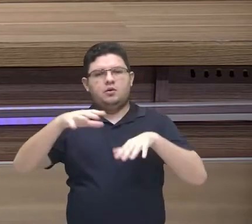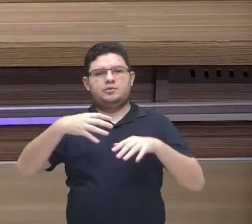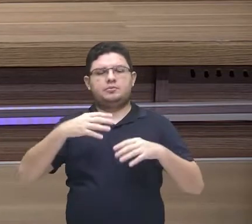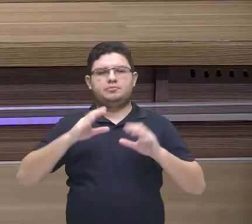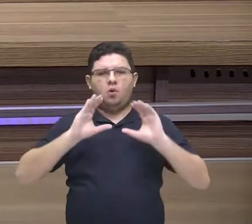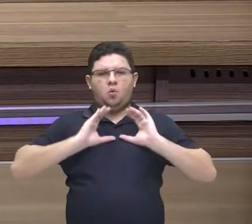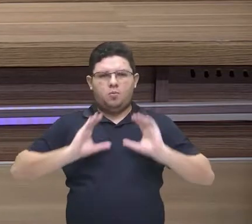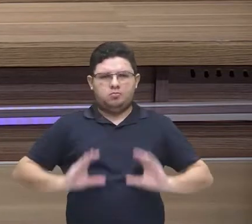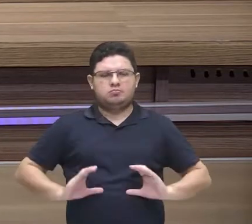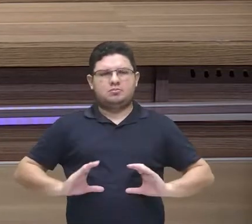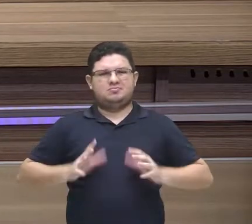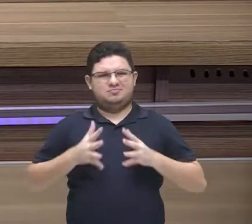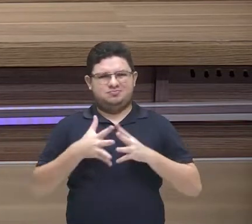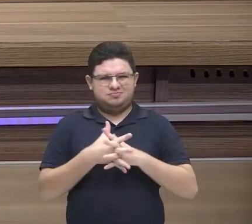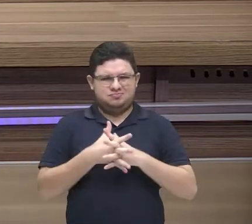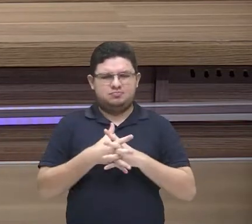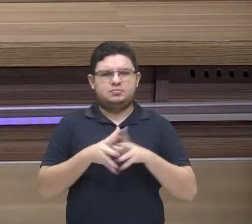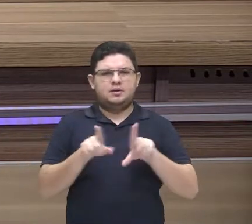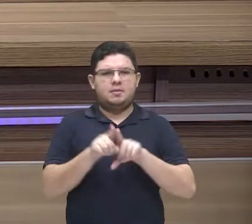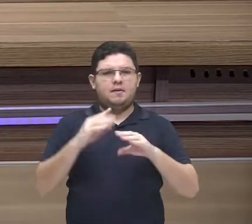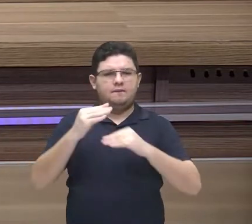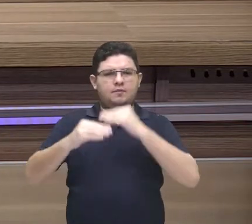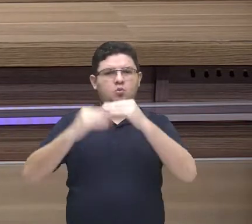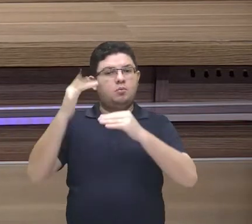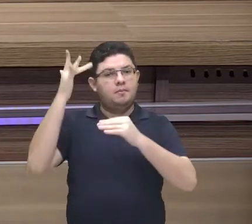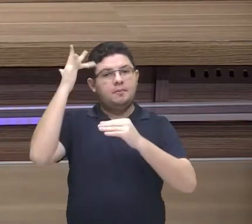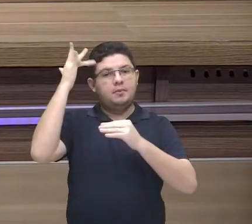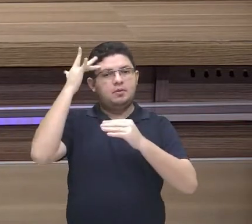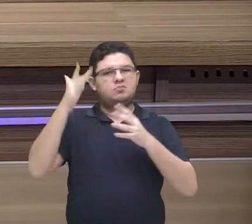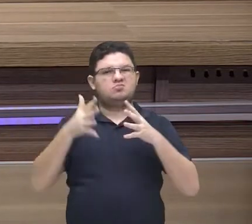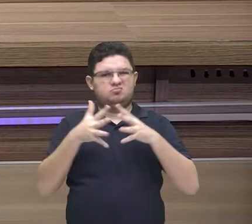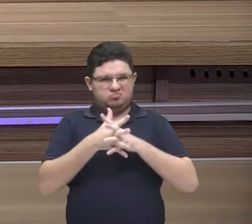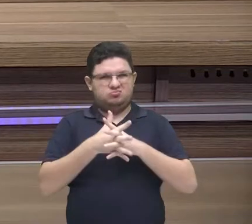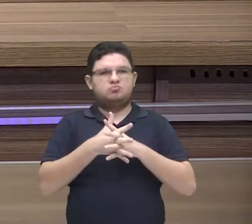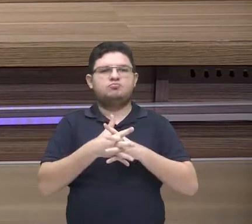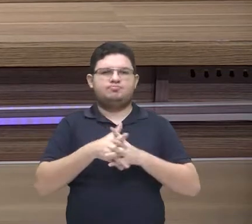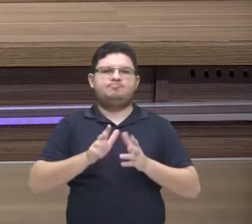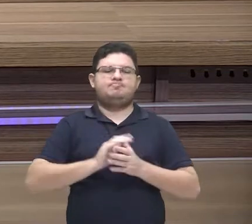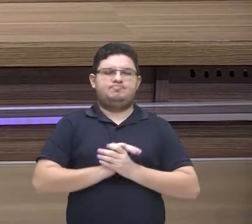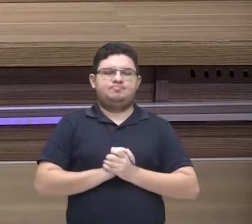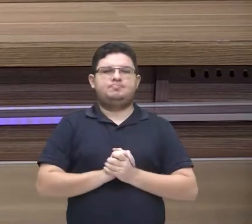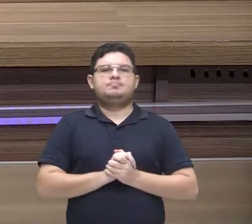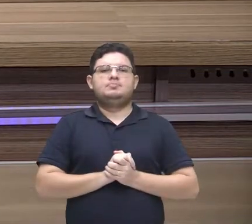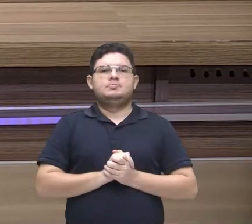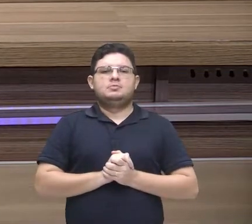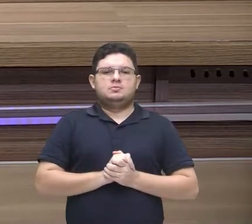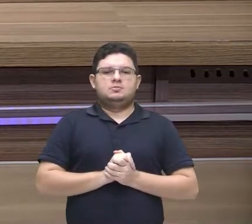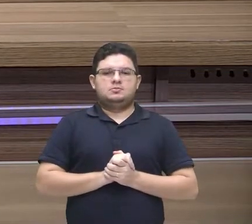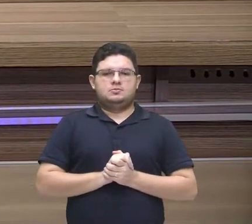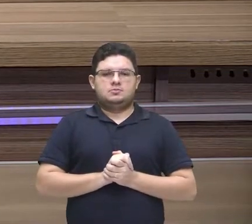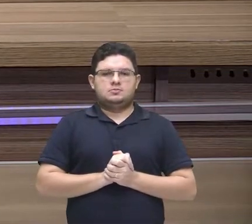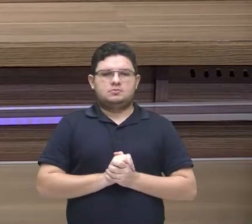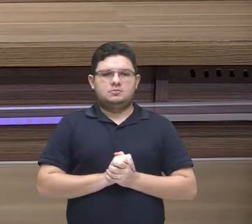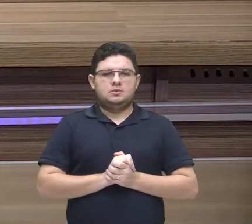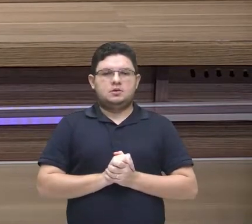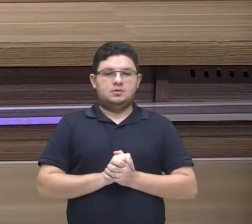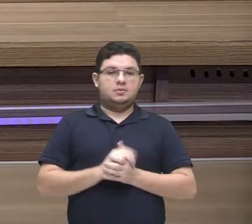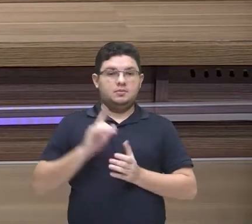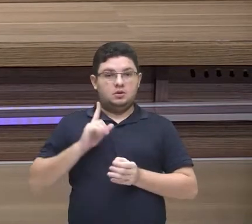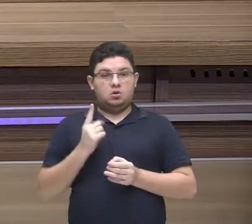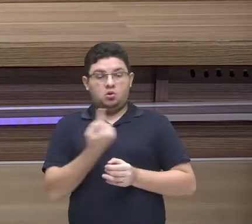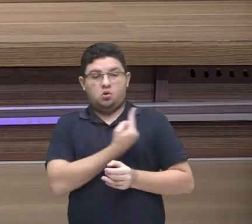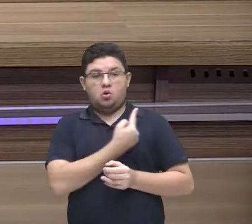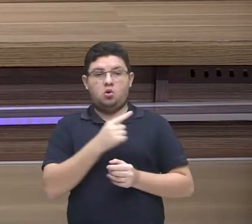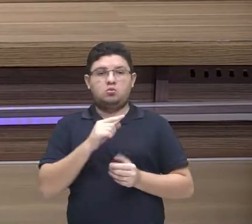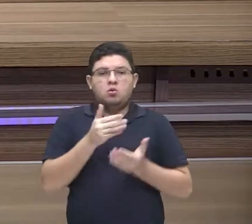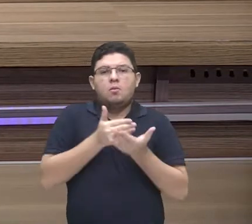na evolução do amadurecimento dessa criança, certo? Então, para a gente começar,